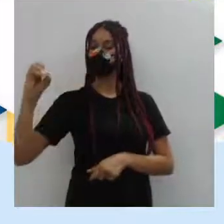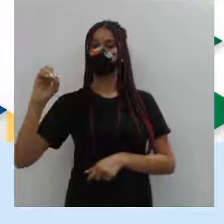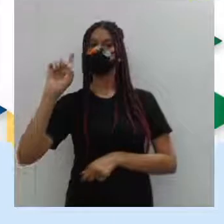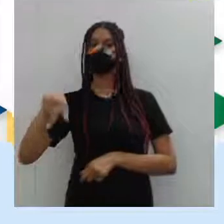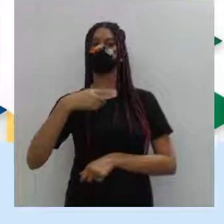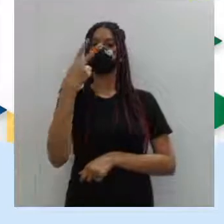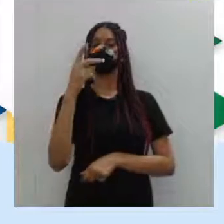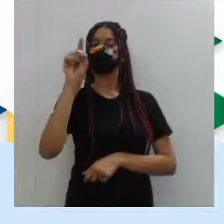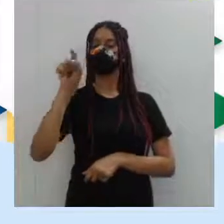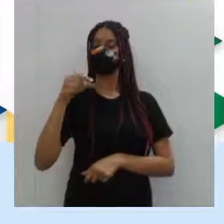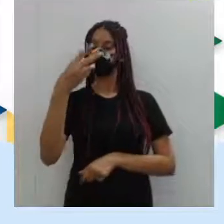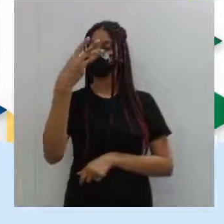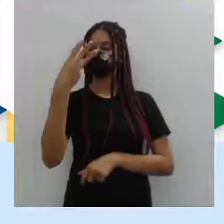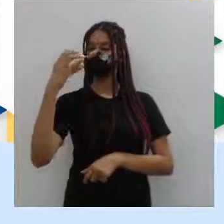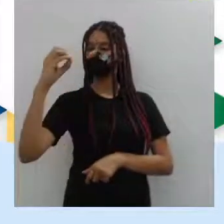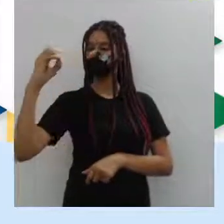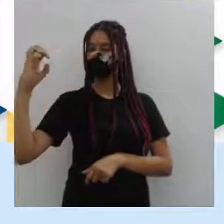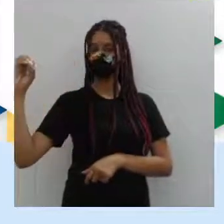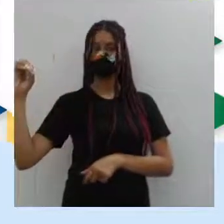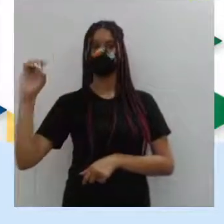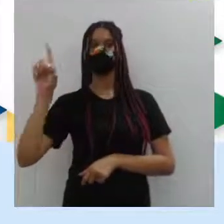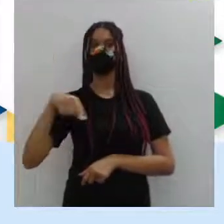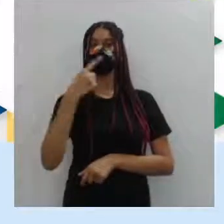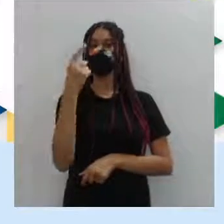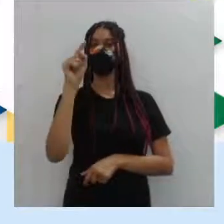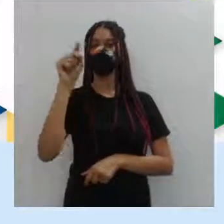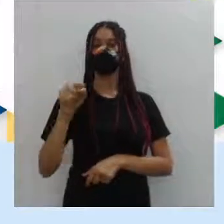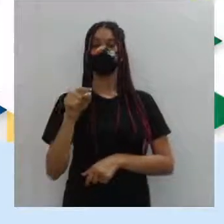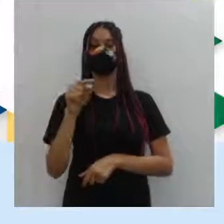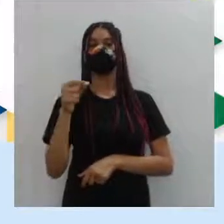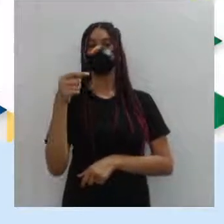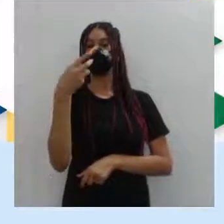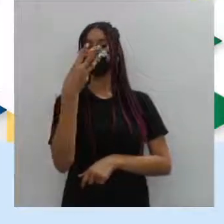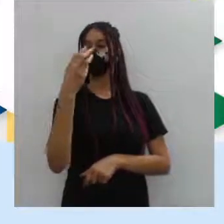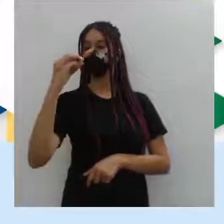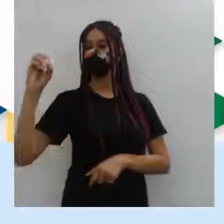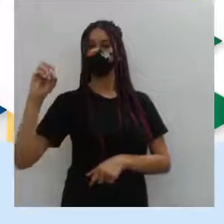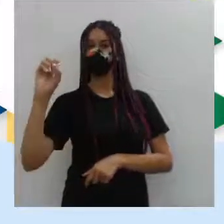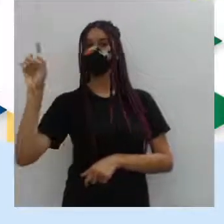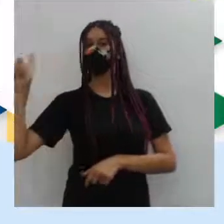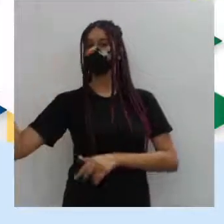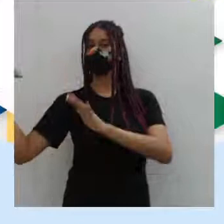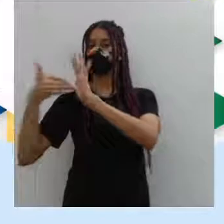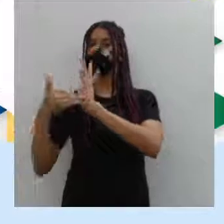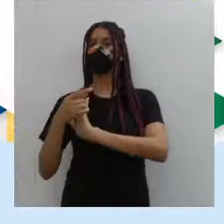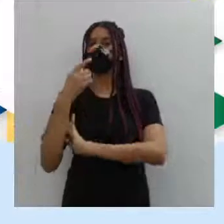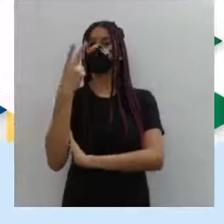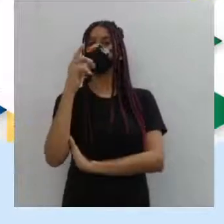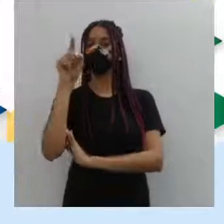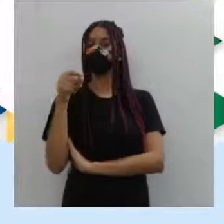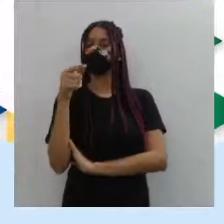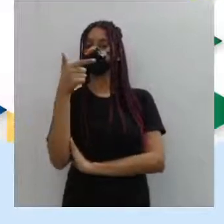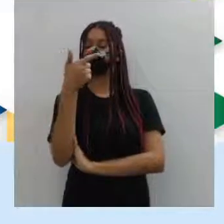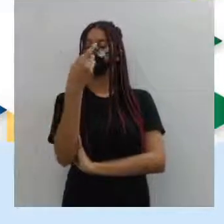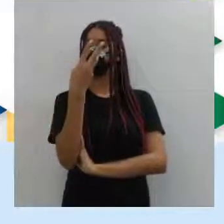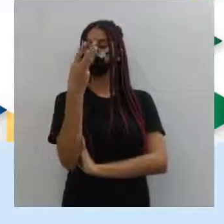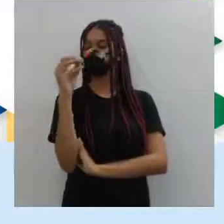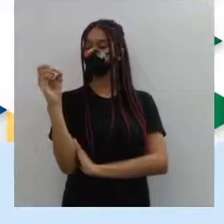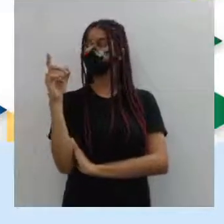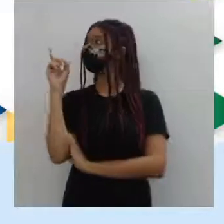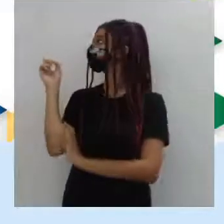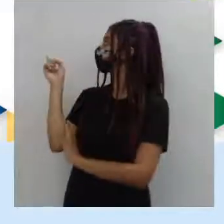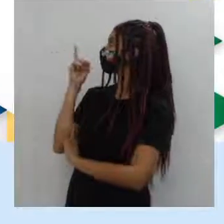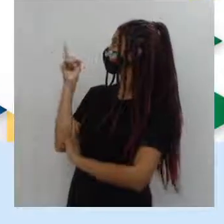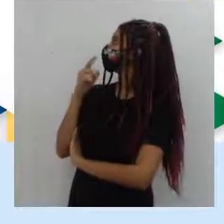Na quarta árvore, 1 para 300. E na última árvore, 2 para 300. Qual dessas árvores,